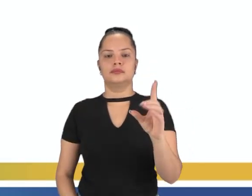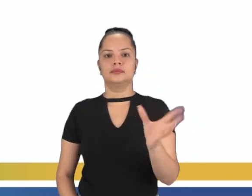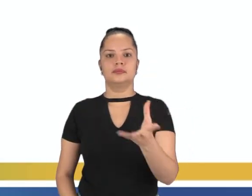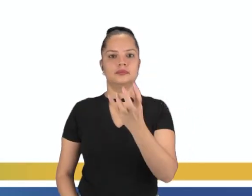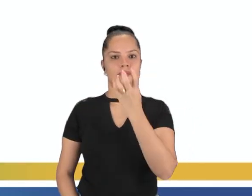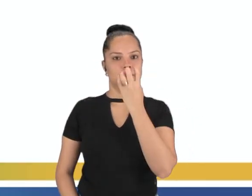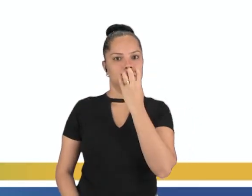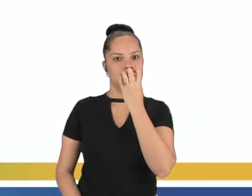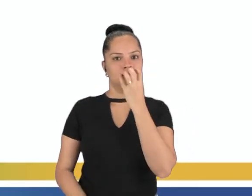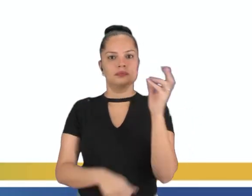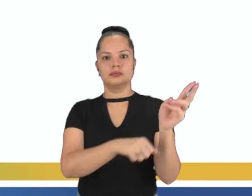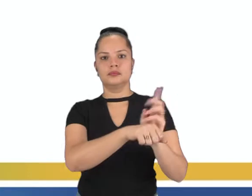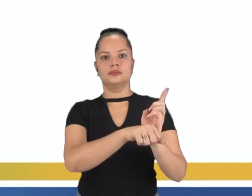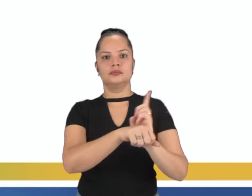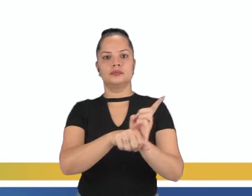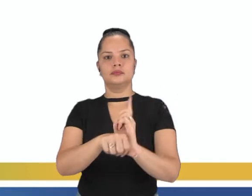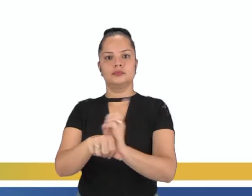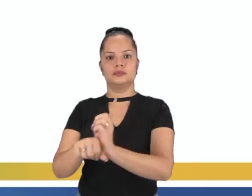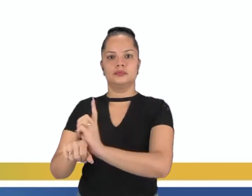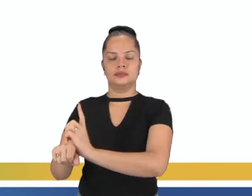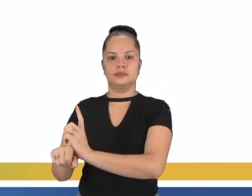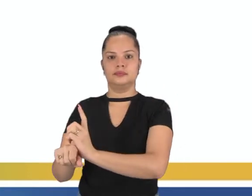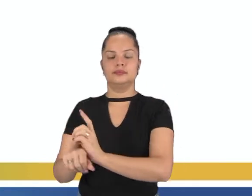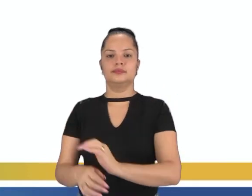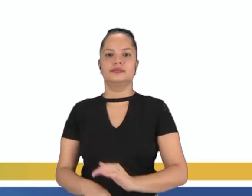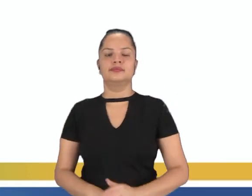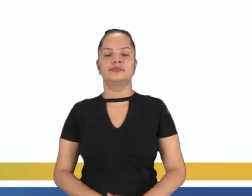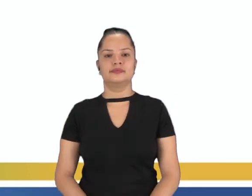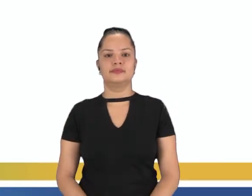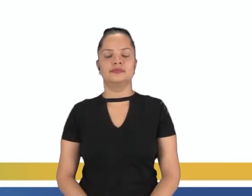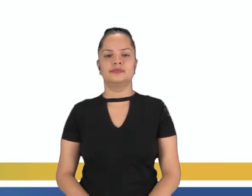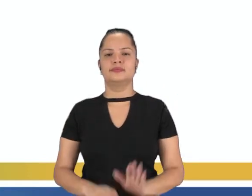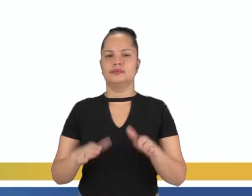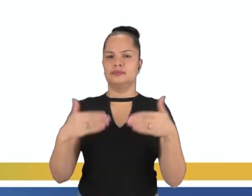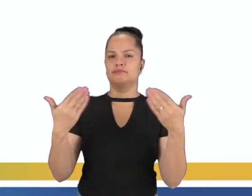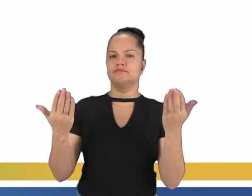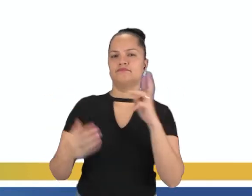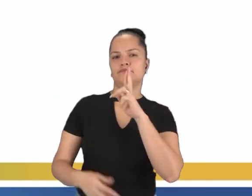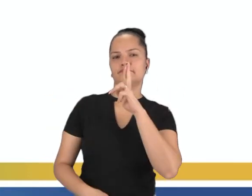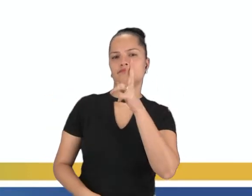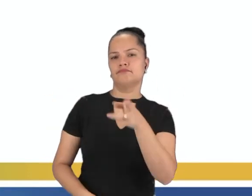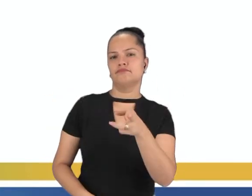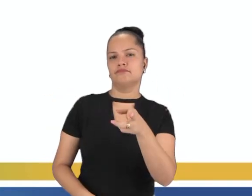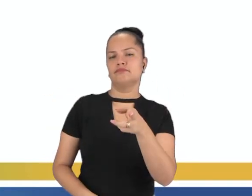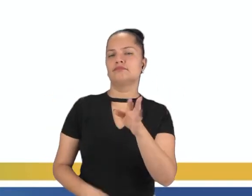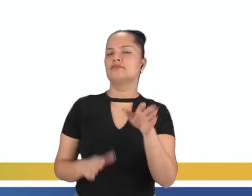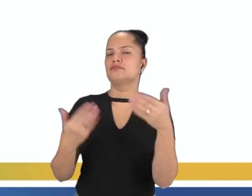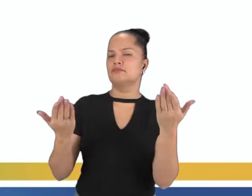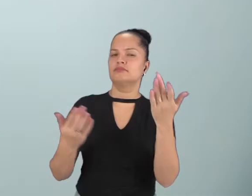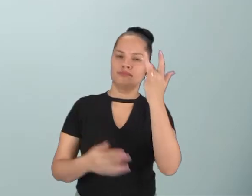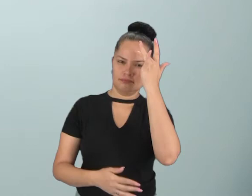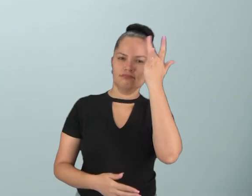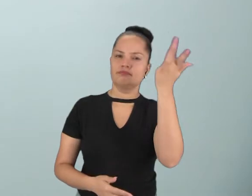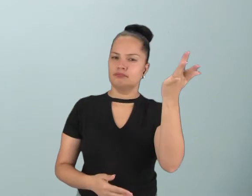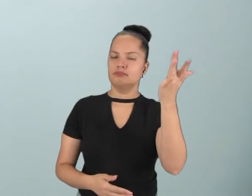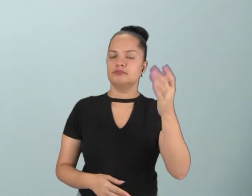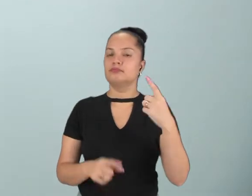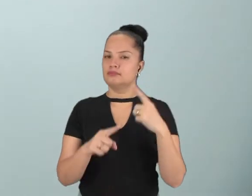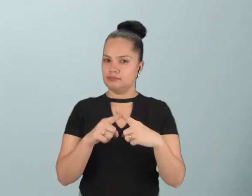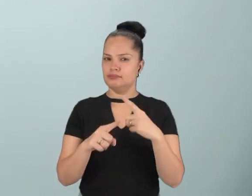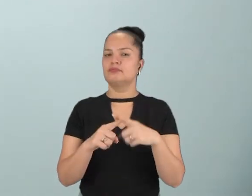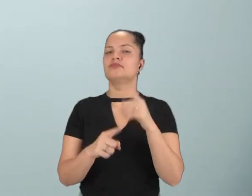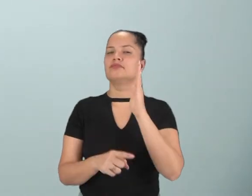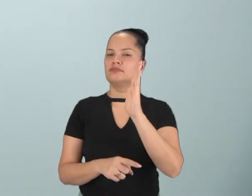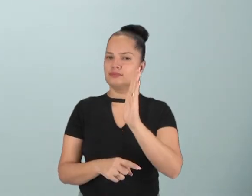dogs running. Cachorros correndo. E aí, conseguiram identificar? Tá fácil, né, pessoal? Primeiro porque nós já